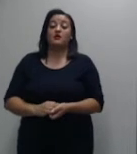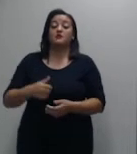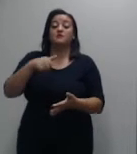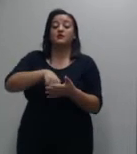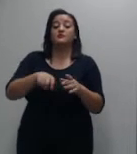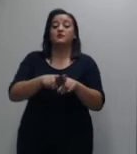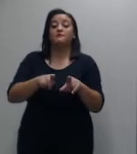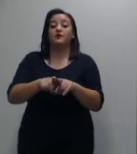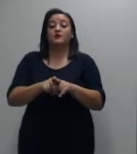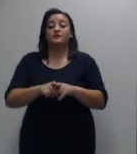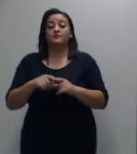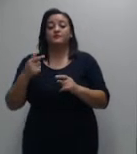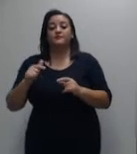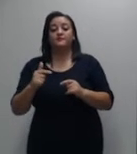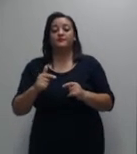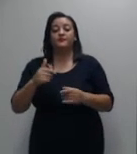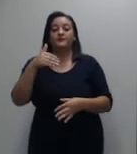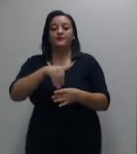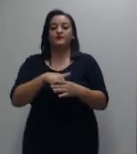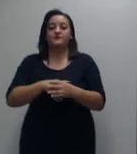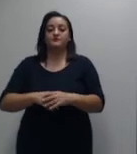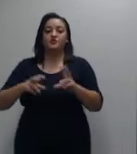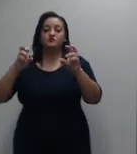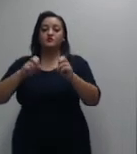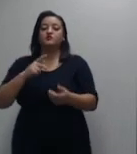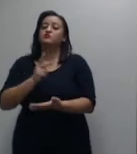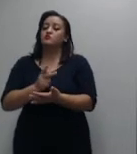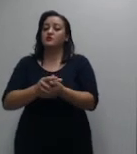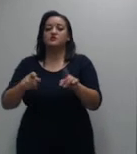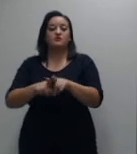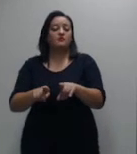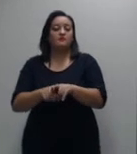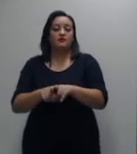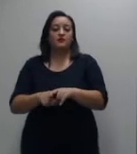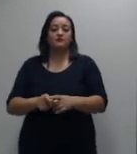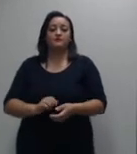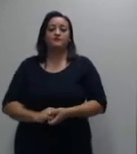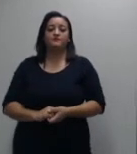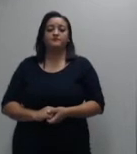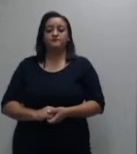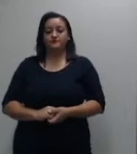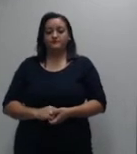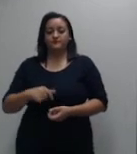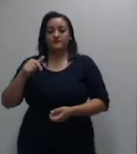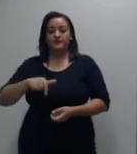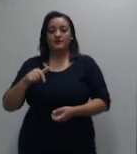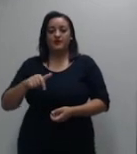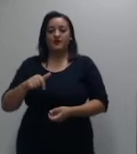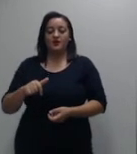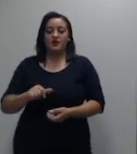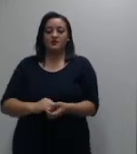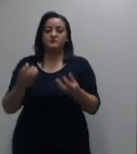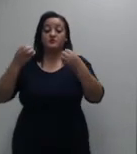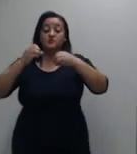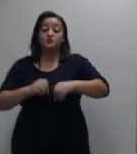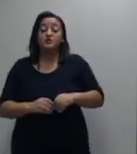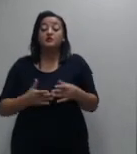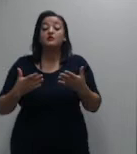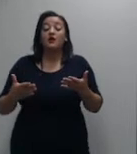não gostam do tipo assim eu vou gado é só esses supostos prejuízos assim